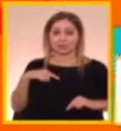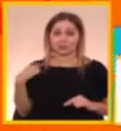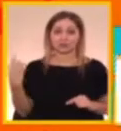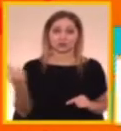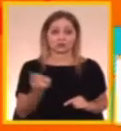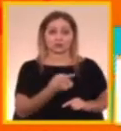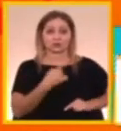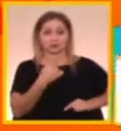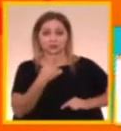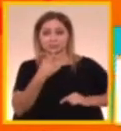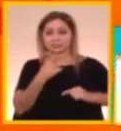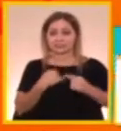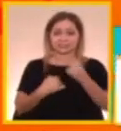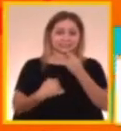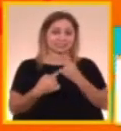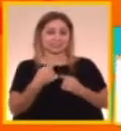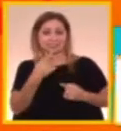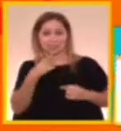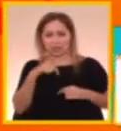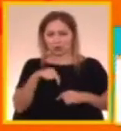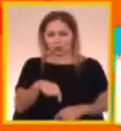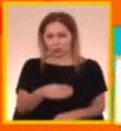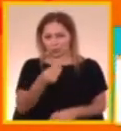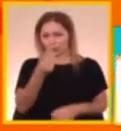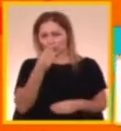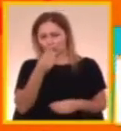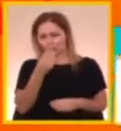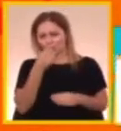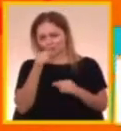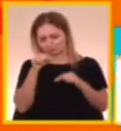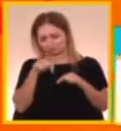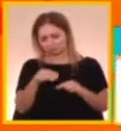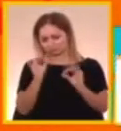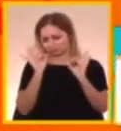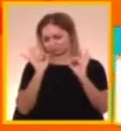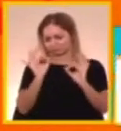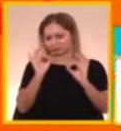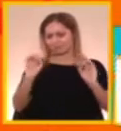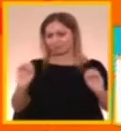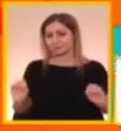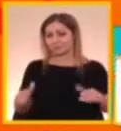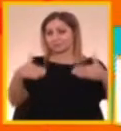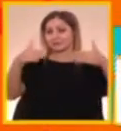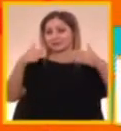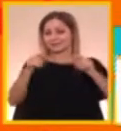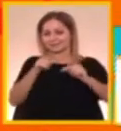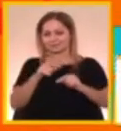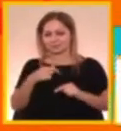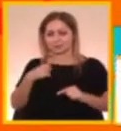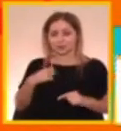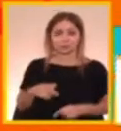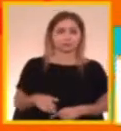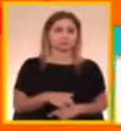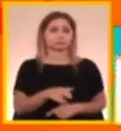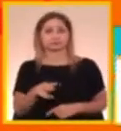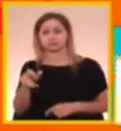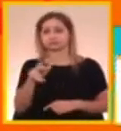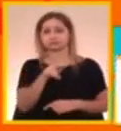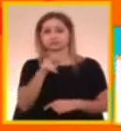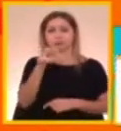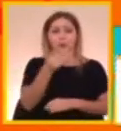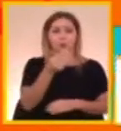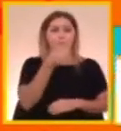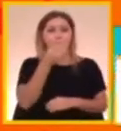gente diz: a comidinha aqui é de primeira. Toca andar aí vou eu, para comer não